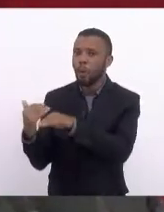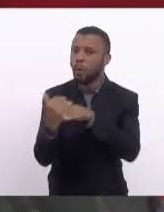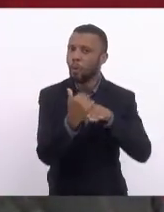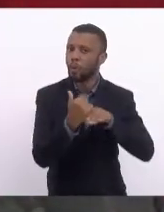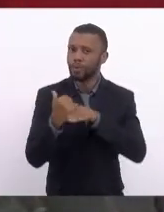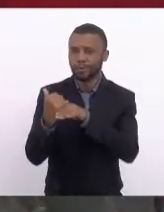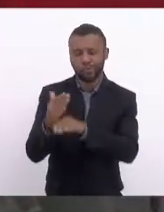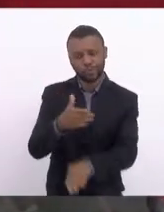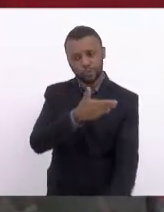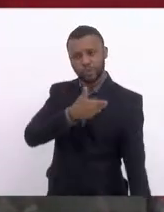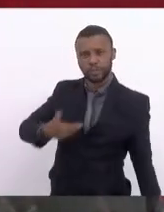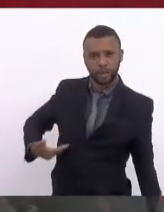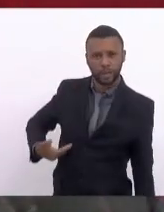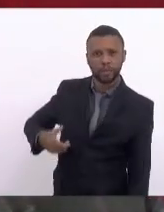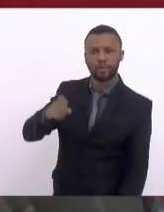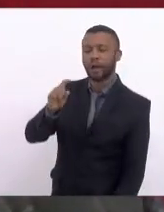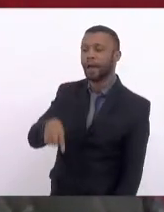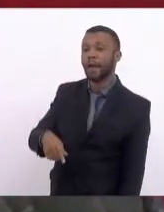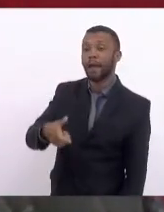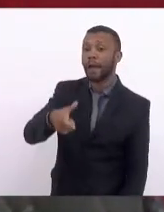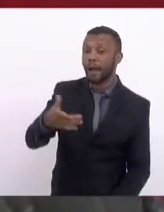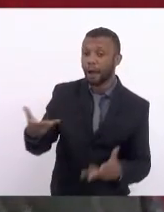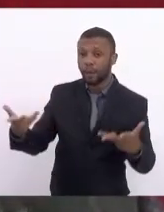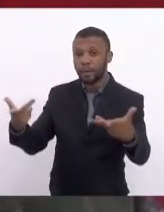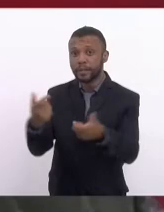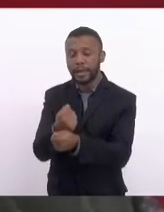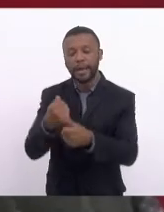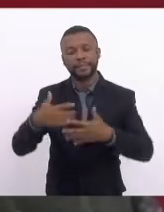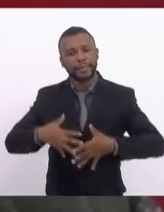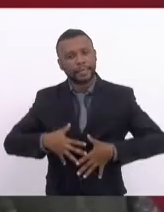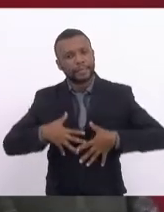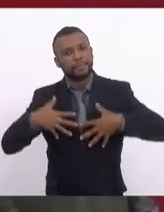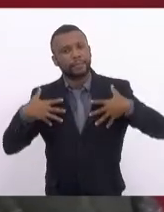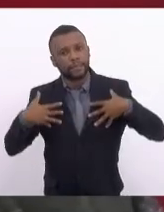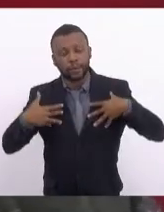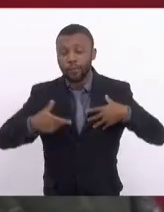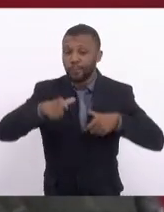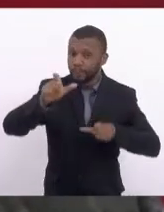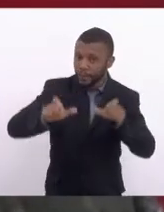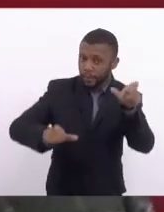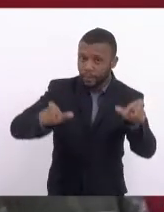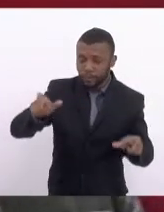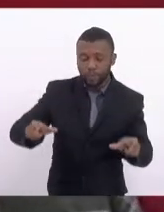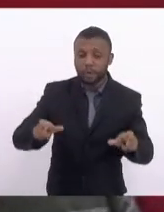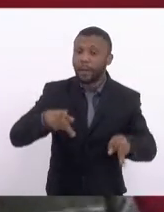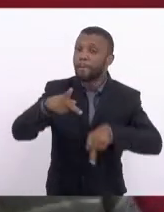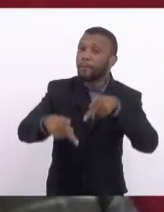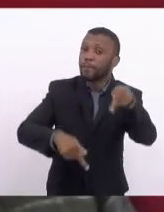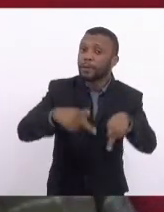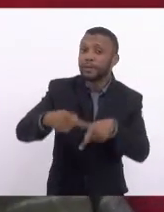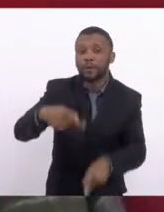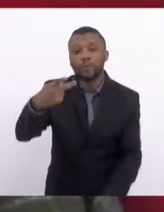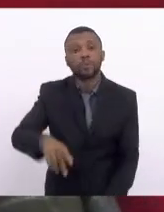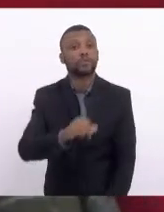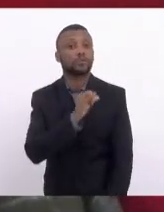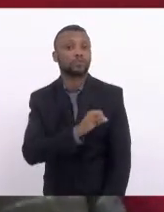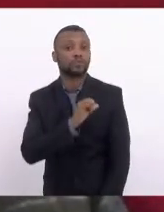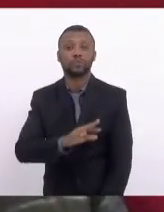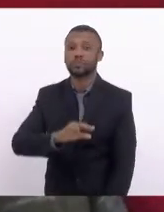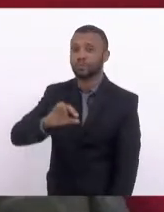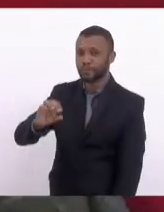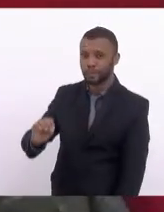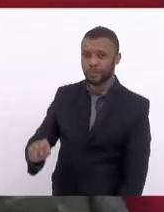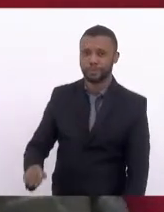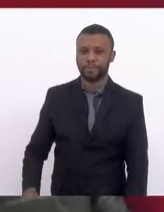deva ser a satisfação e a qualidade do serviço prestado à população do Estado do Rio de